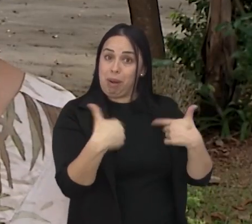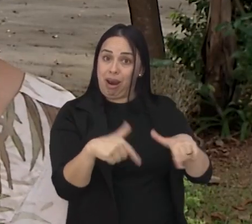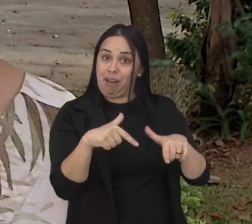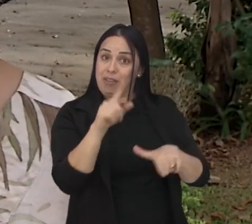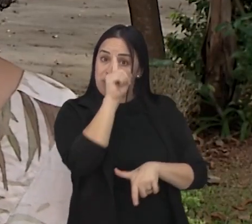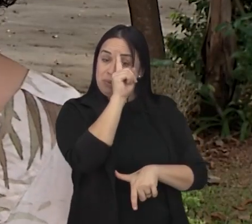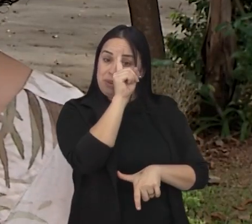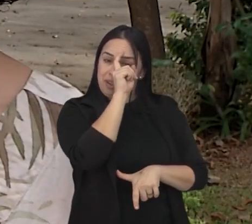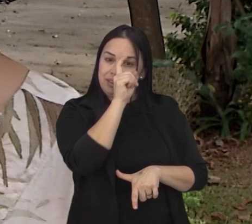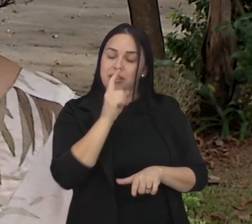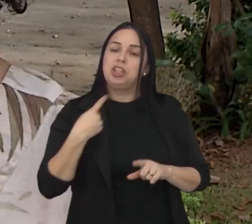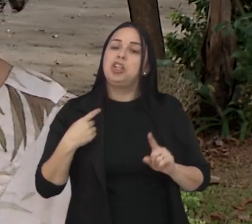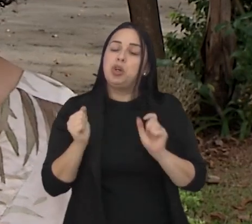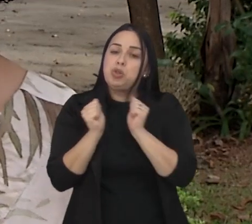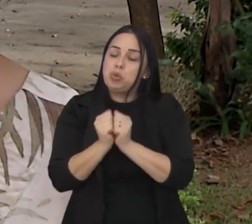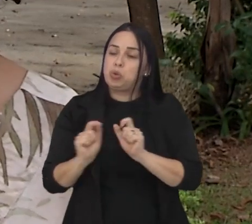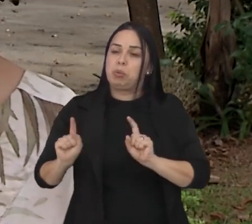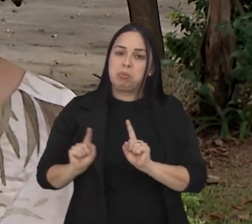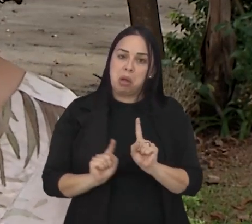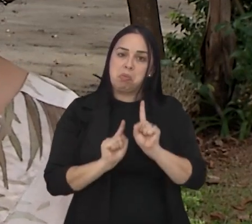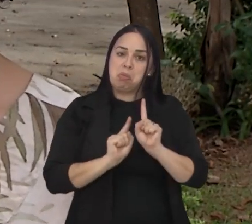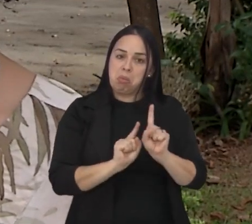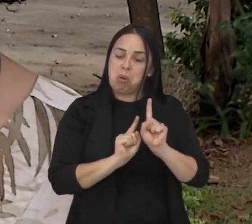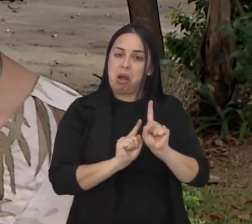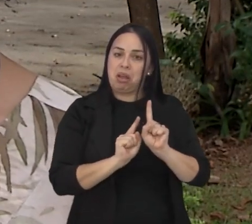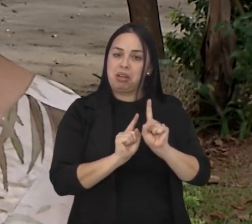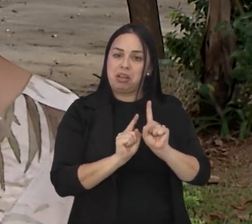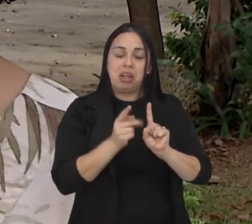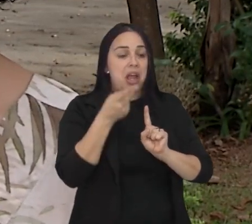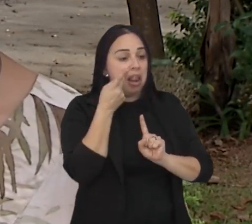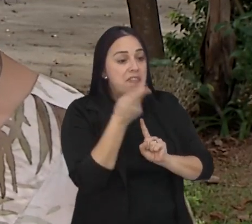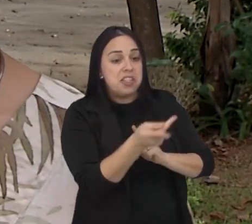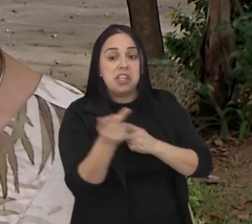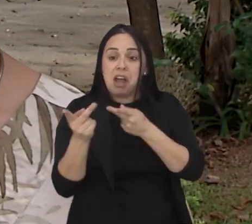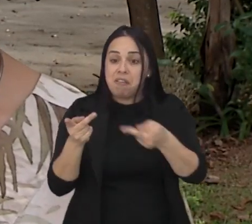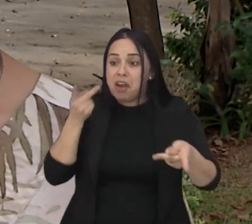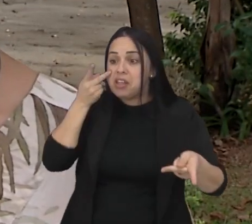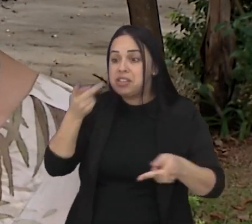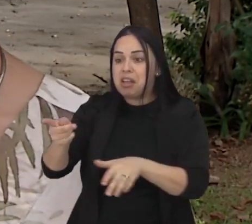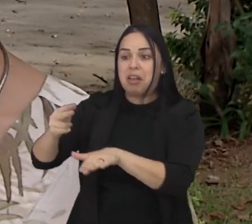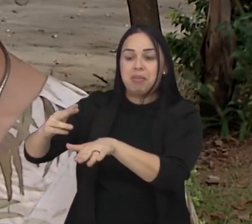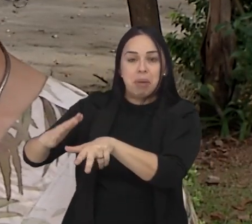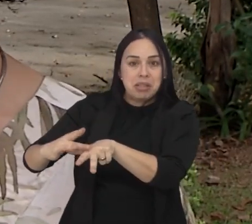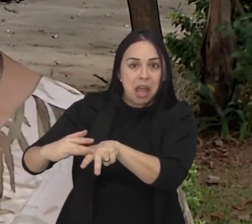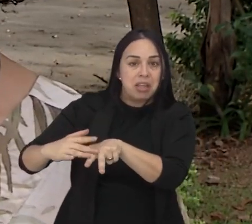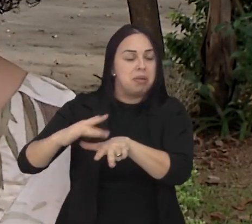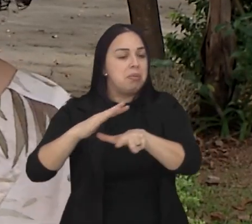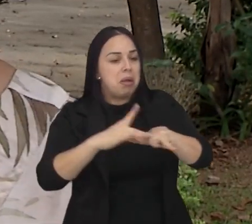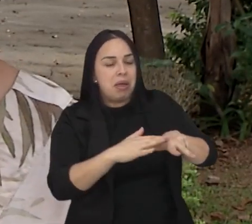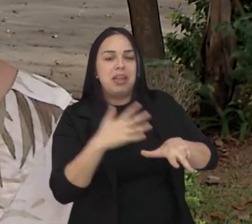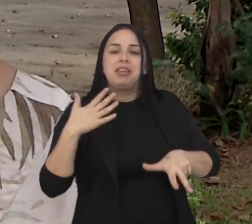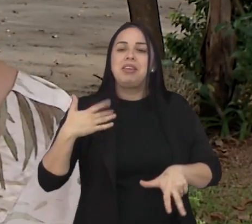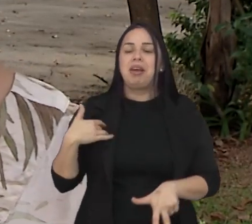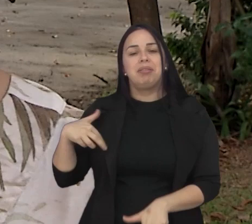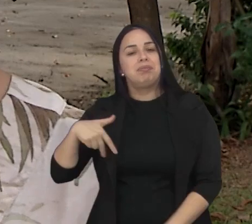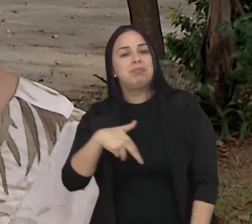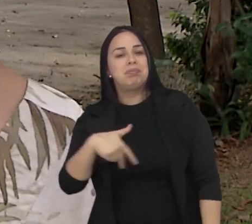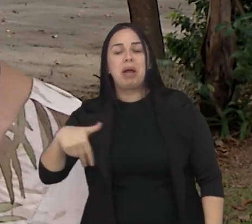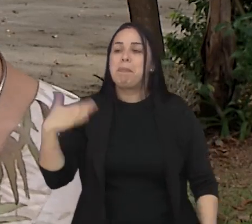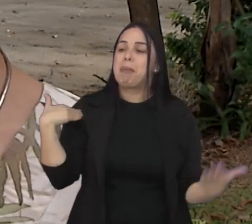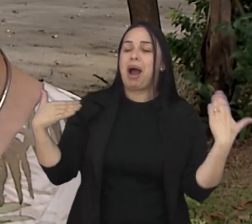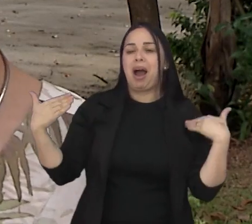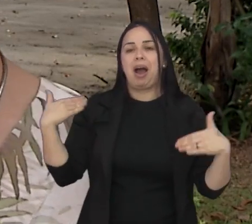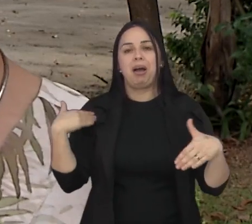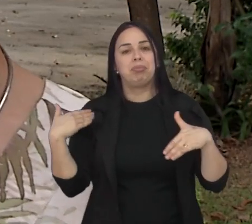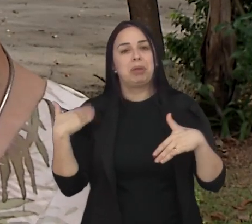aqui no hospital e eu acompanhava ele durante as visitas com os pacientes. Ele passava as visitas, eu ficava passeando no hospital, que